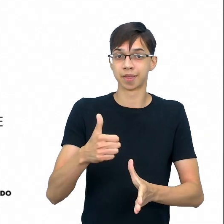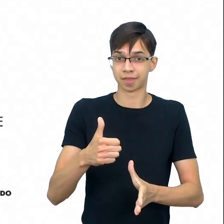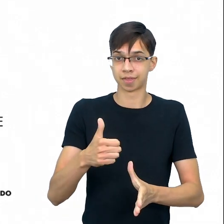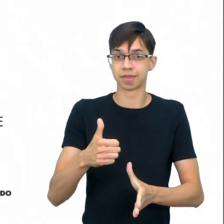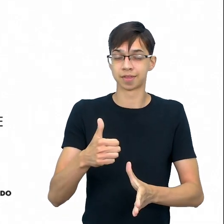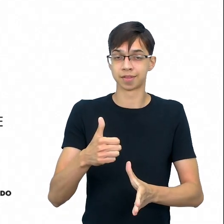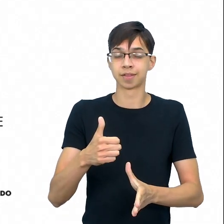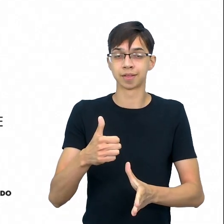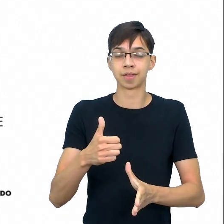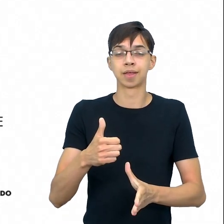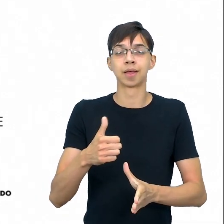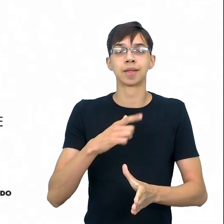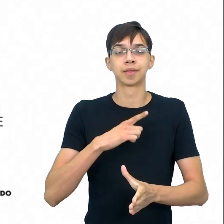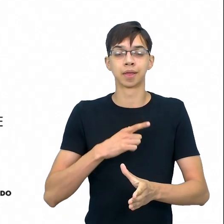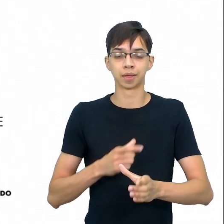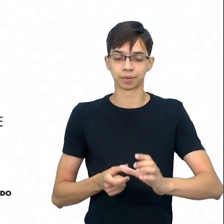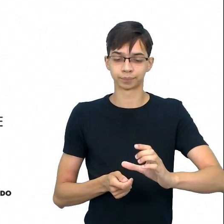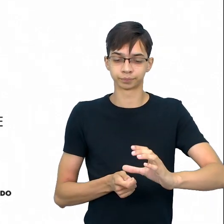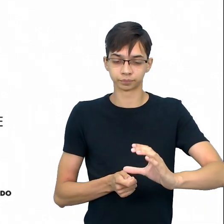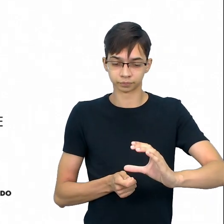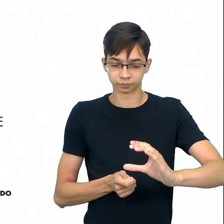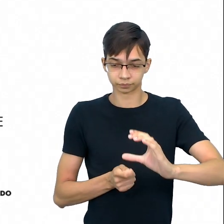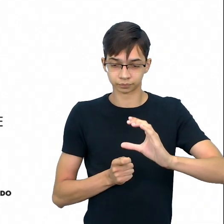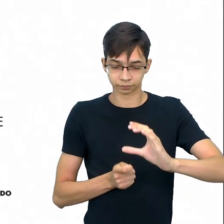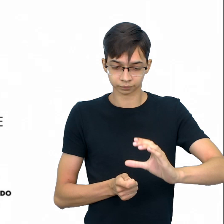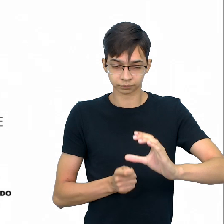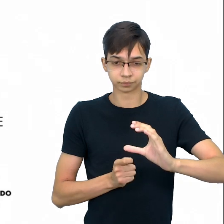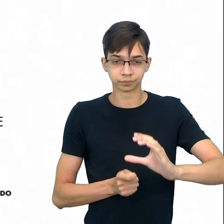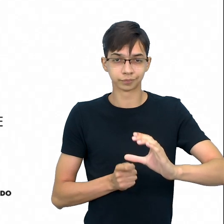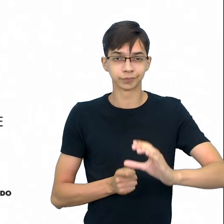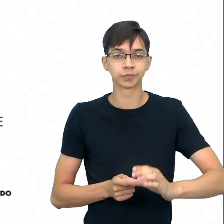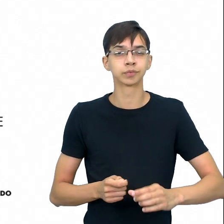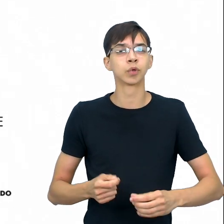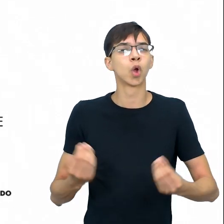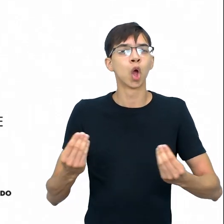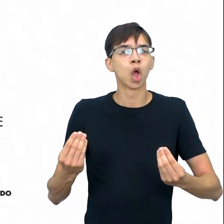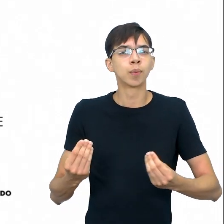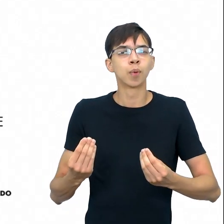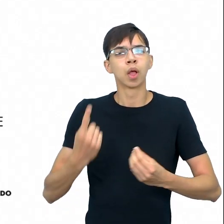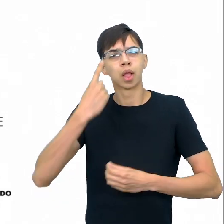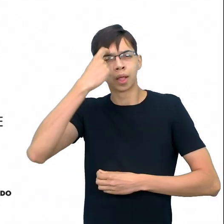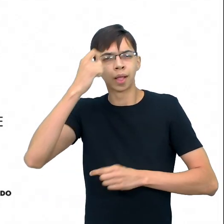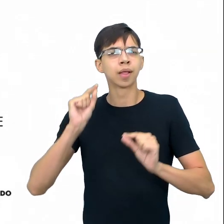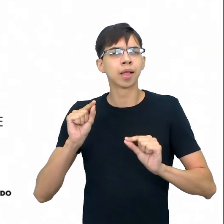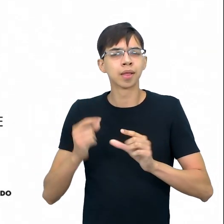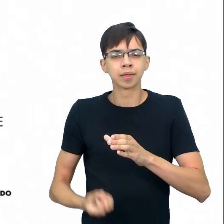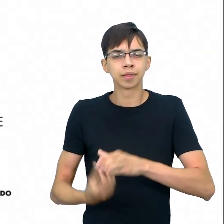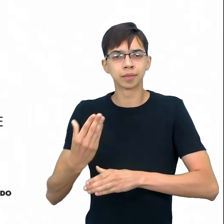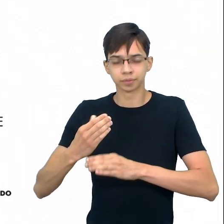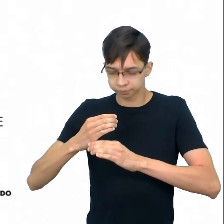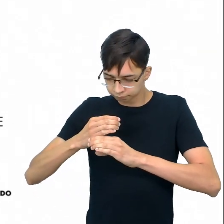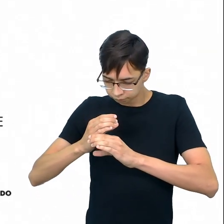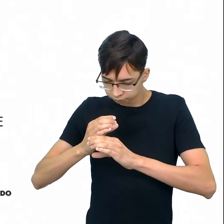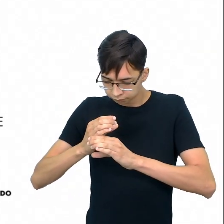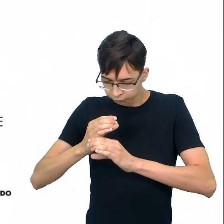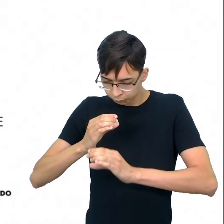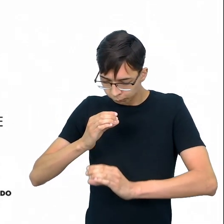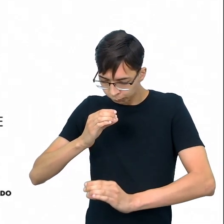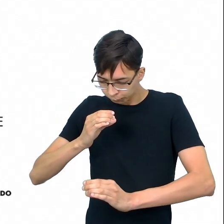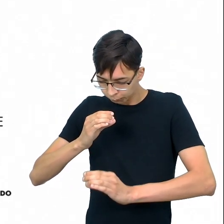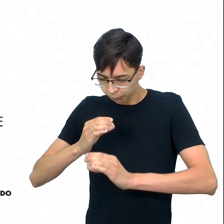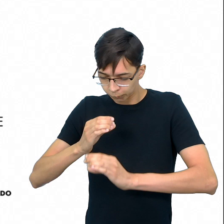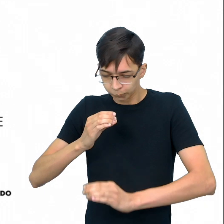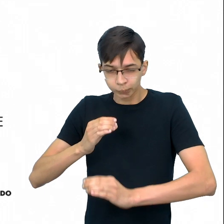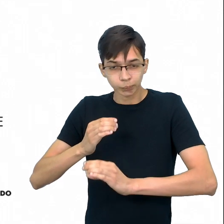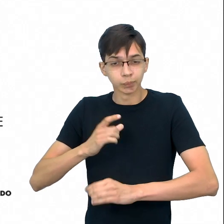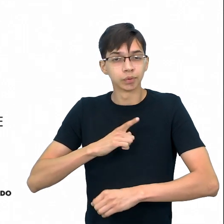inventado o microscópio, de onde surgiu o termo célula. Bom, é uma exposição, né? Essa exposição ela é uma viagem por